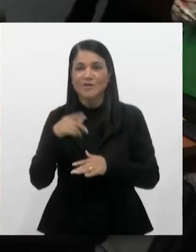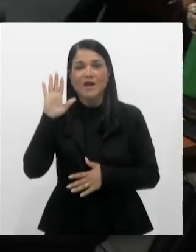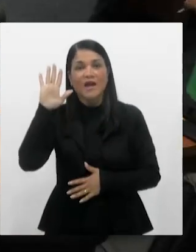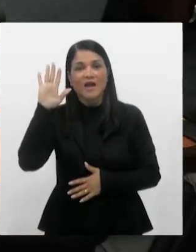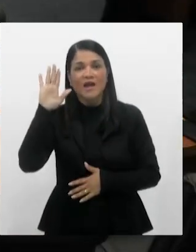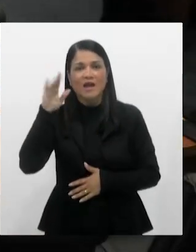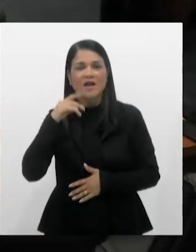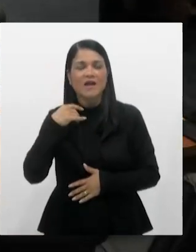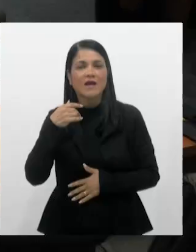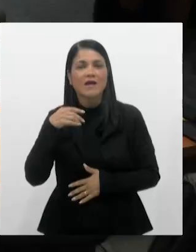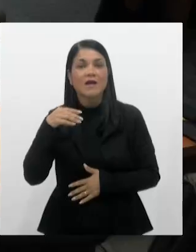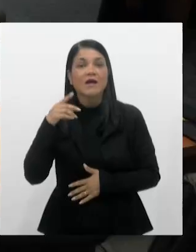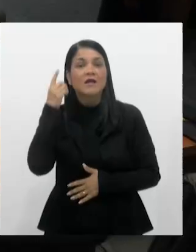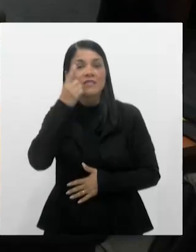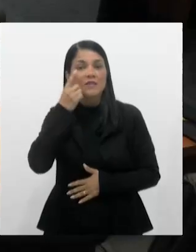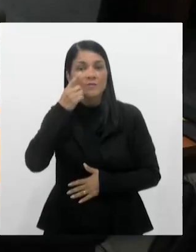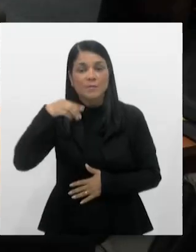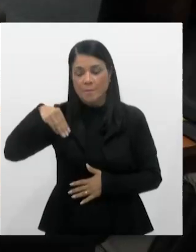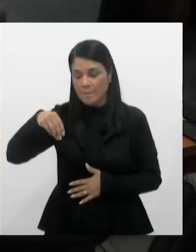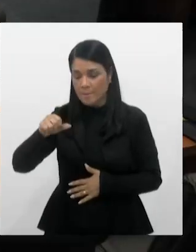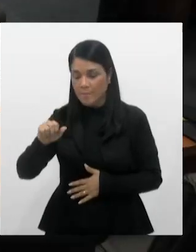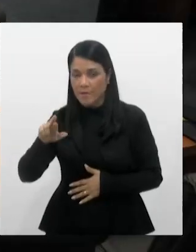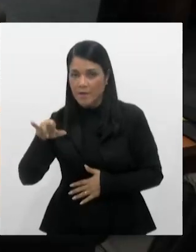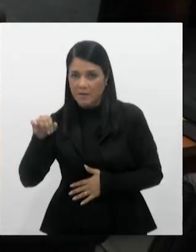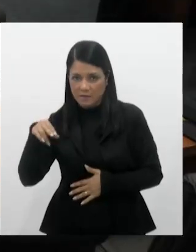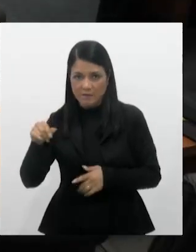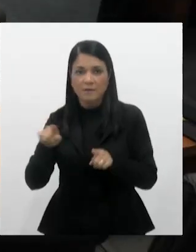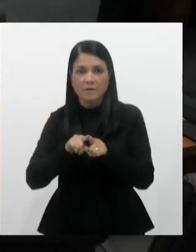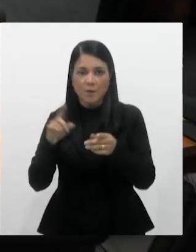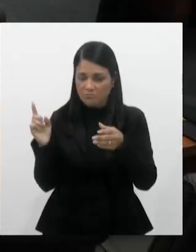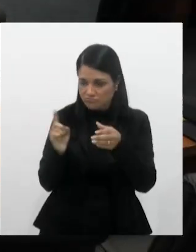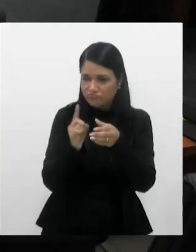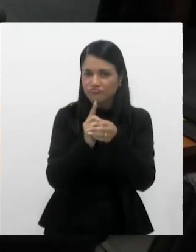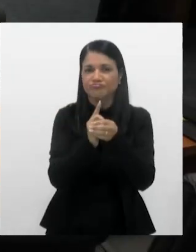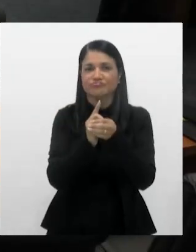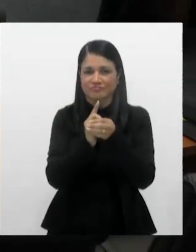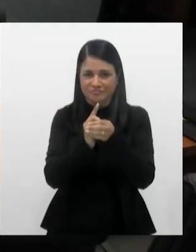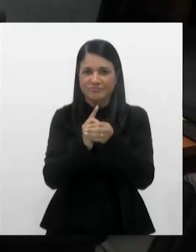aqui, deputada Marina também solicitando coautoria, por favor.